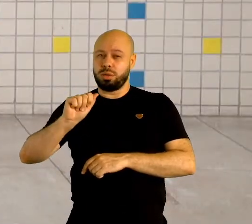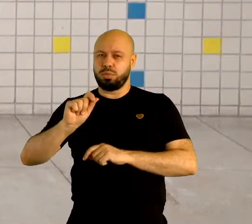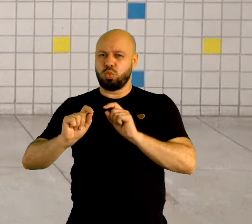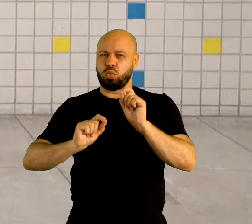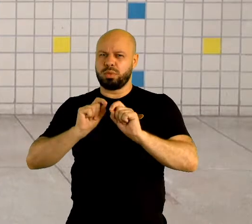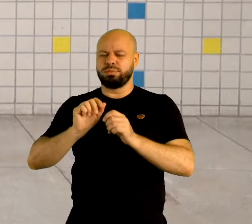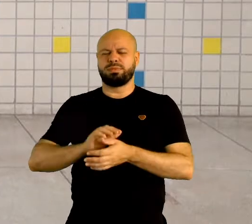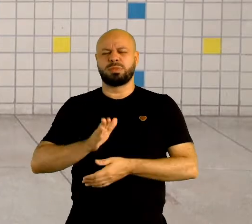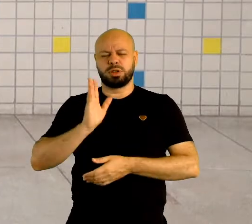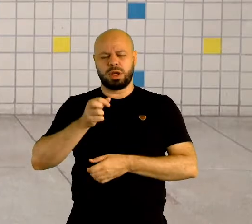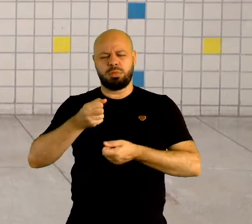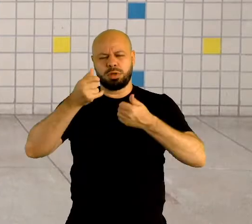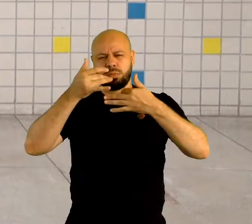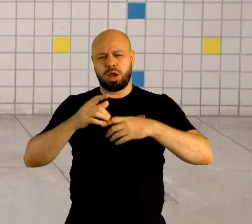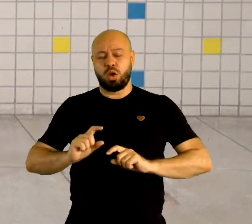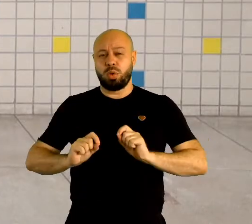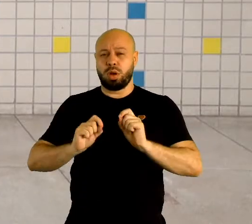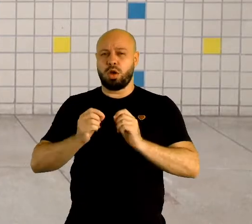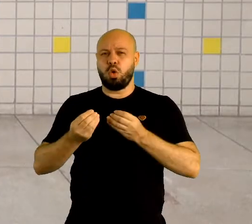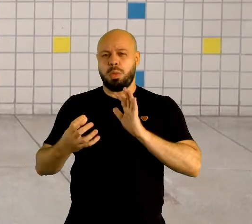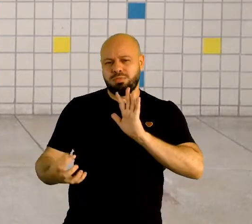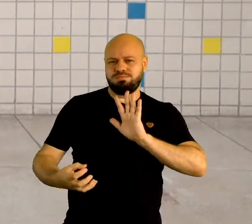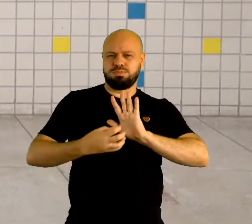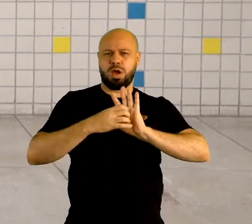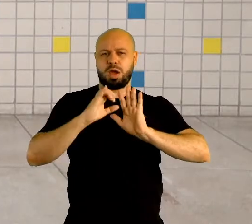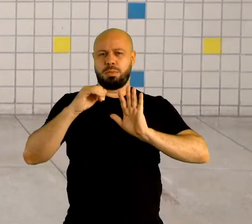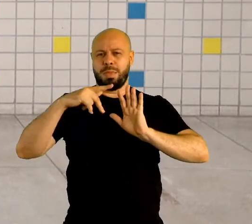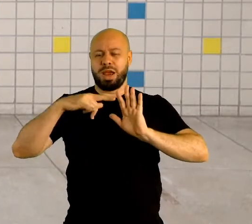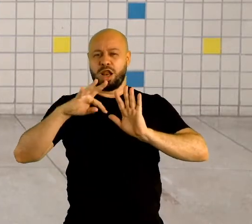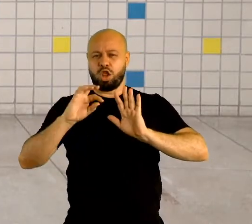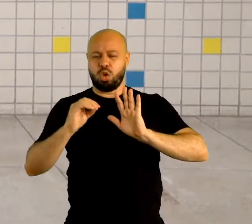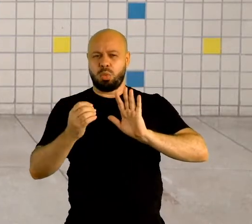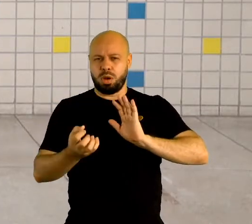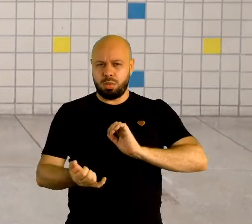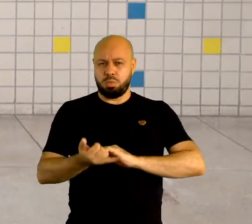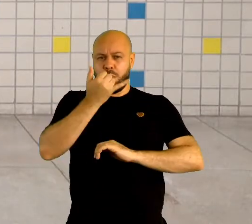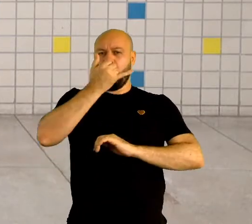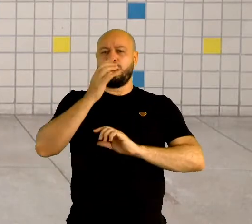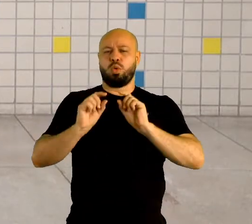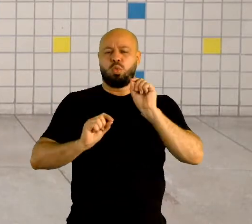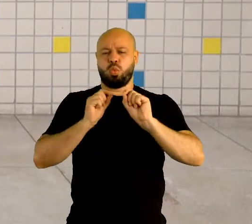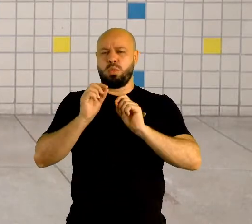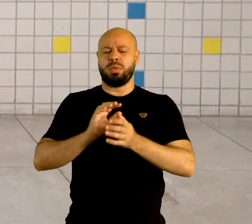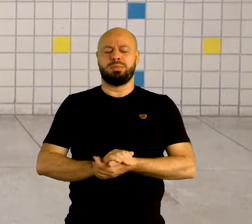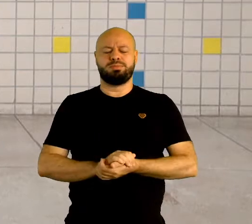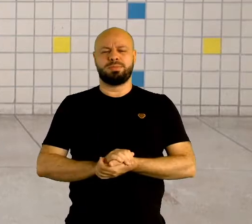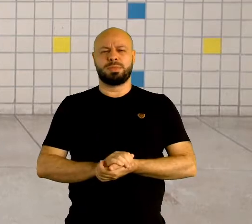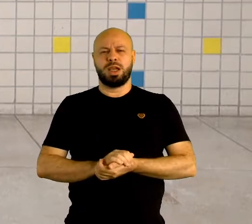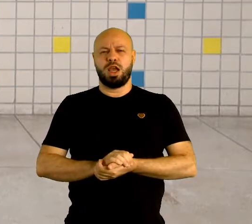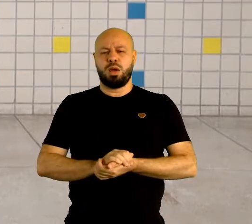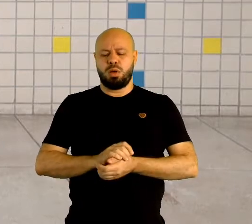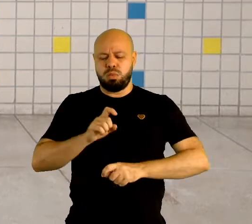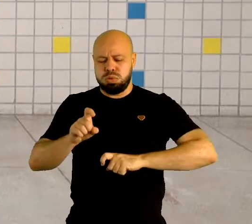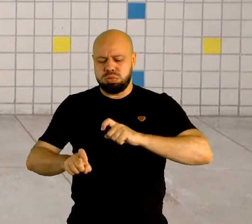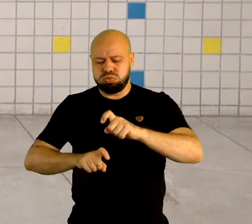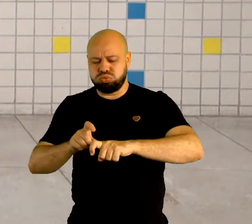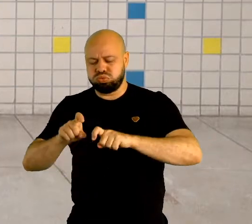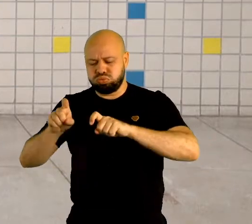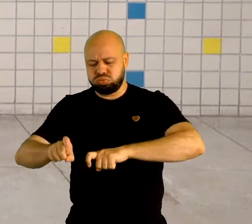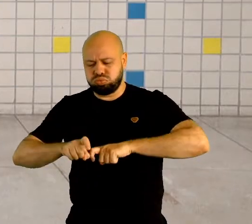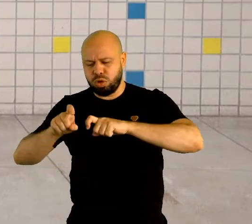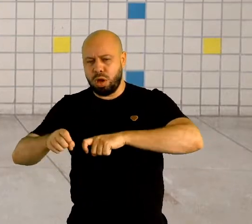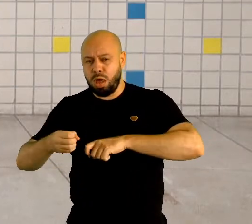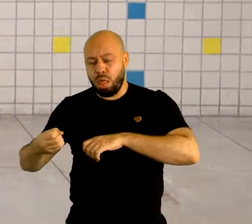falar sobre impactos que a agricultura moderna ela provocou, né, no meio